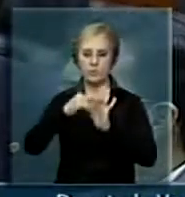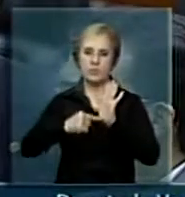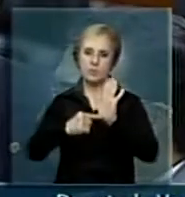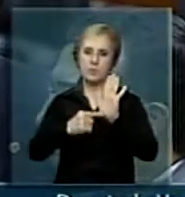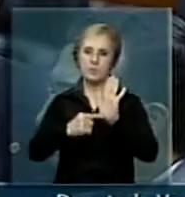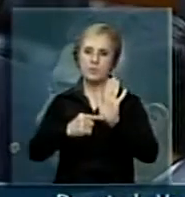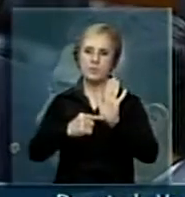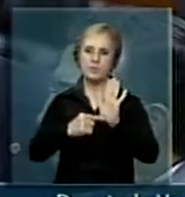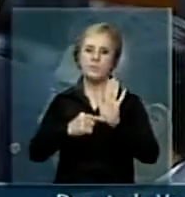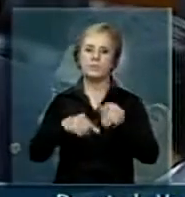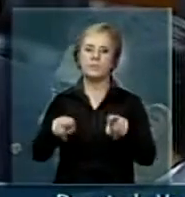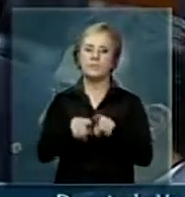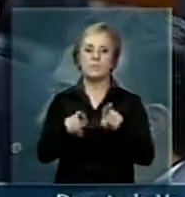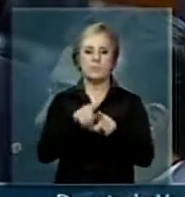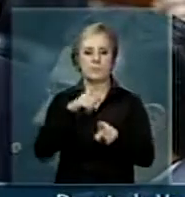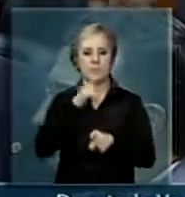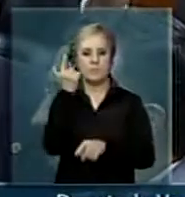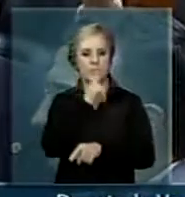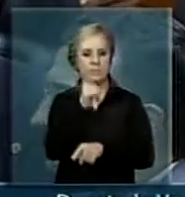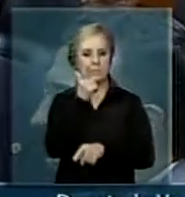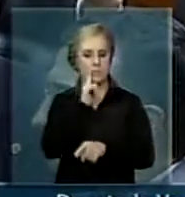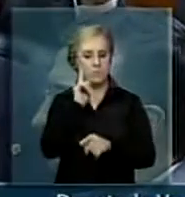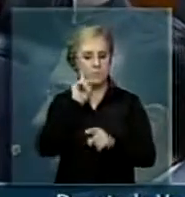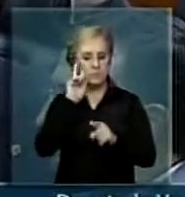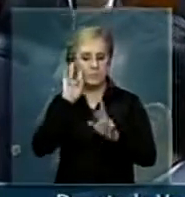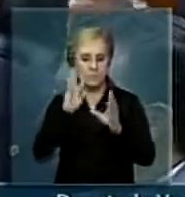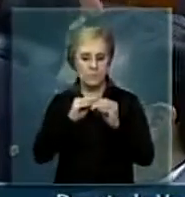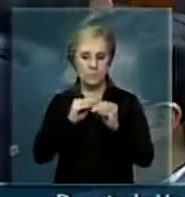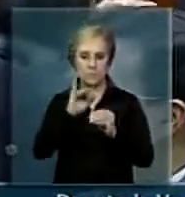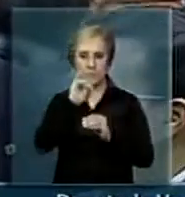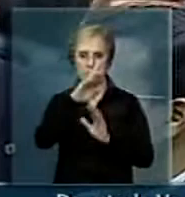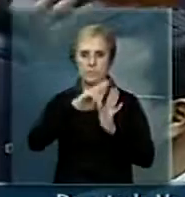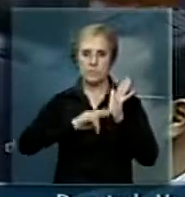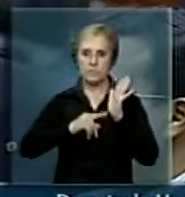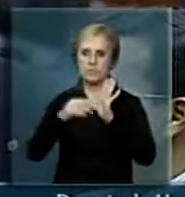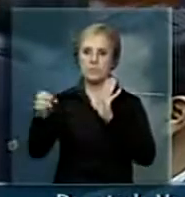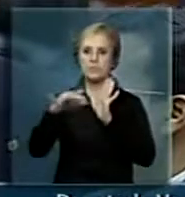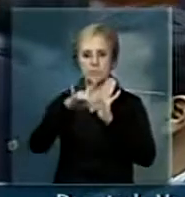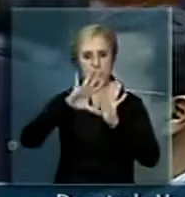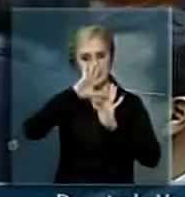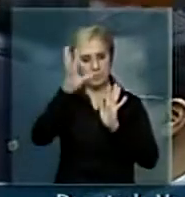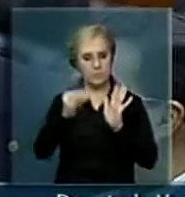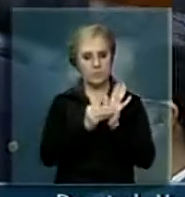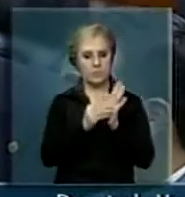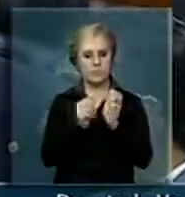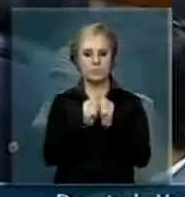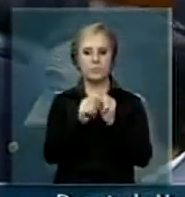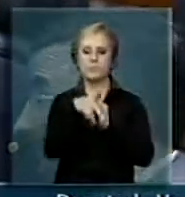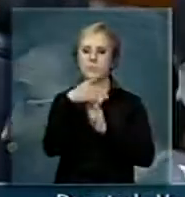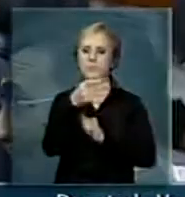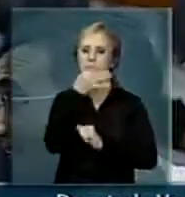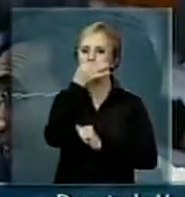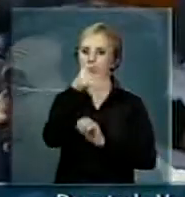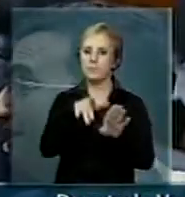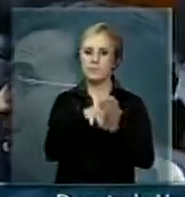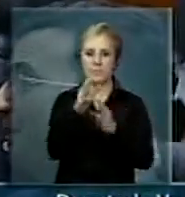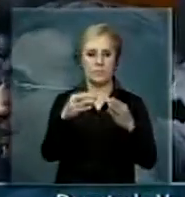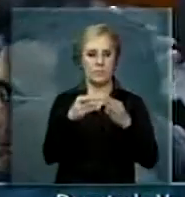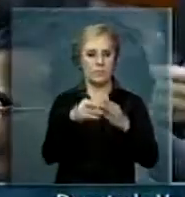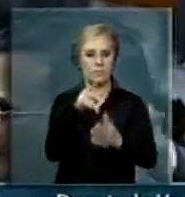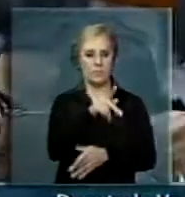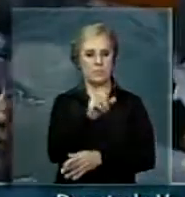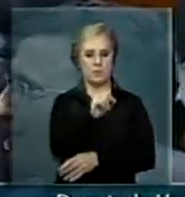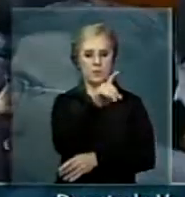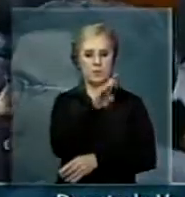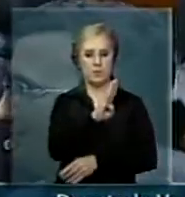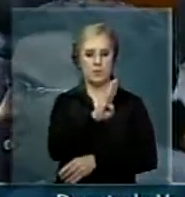de que tenhamos condições de aquilatar se a nova redação contempla essa posição da bancada do